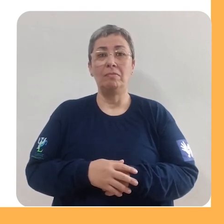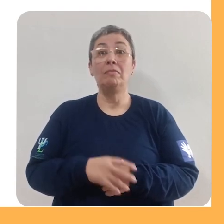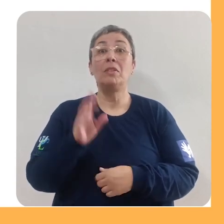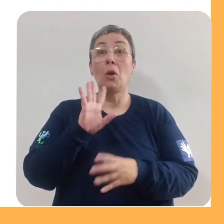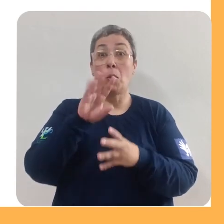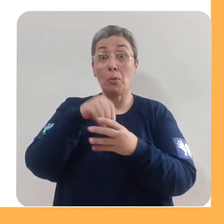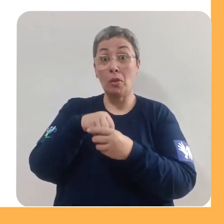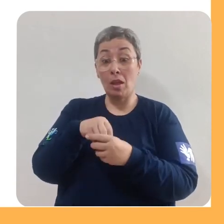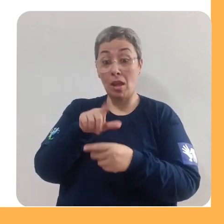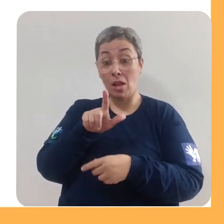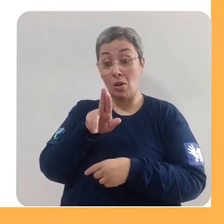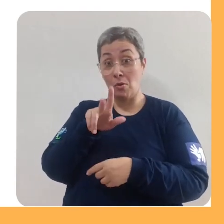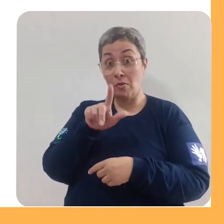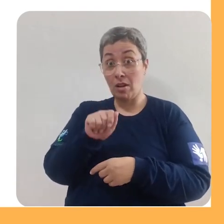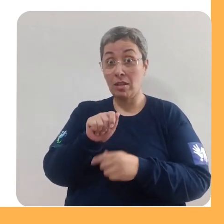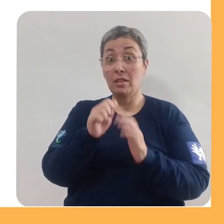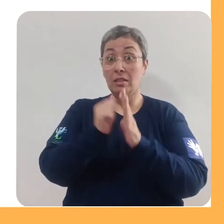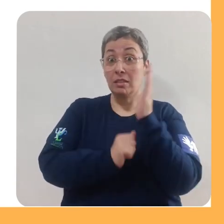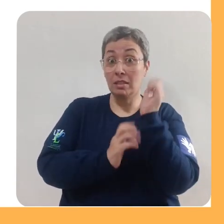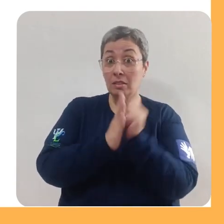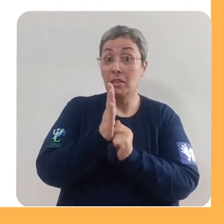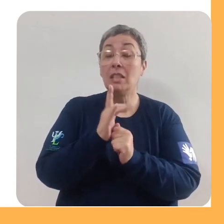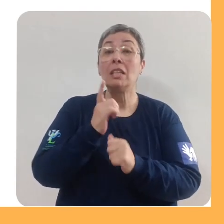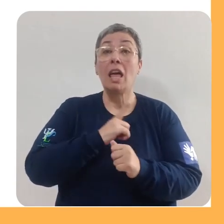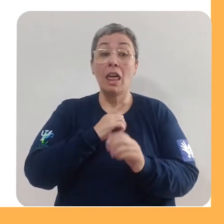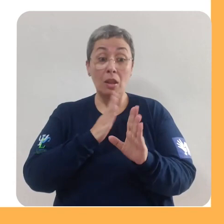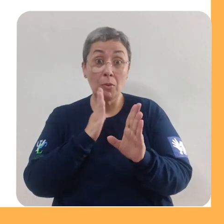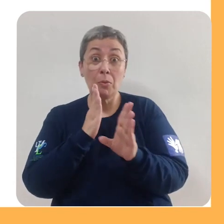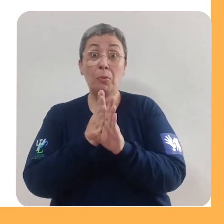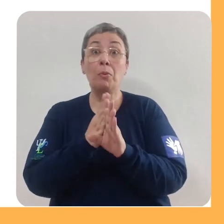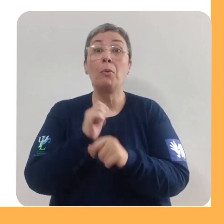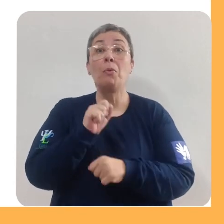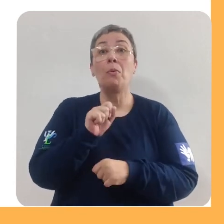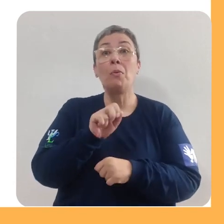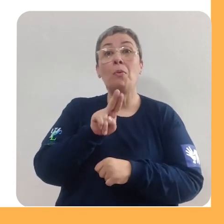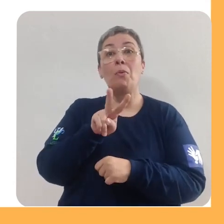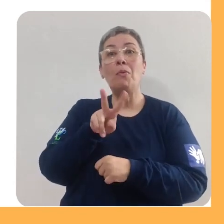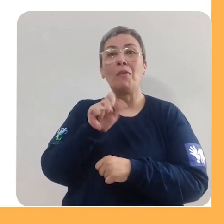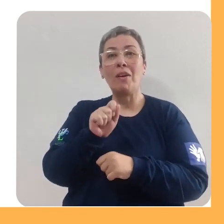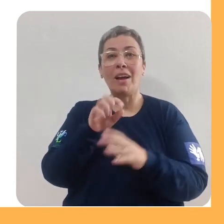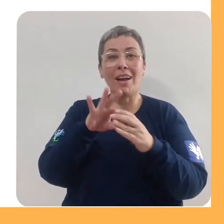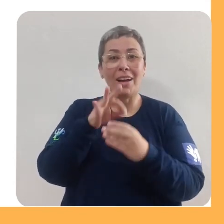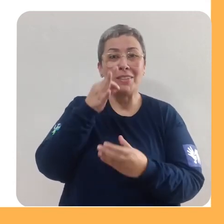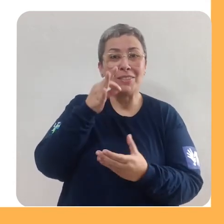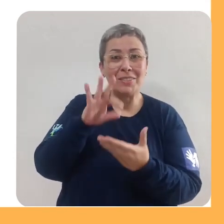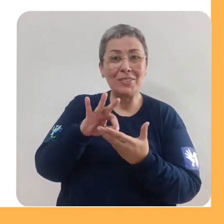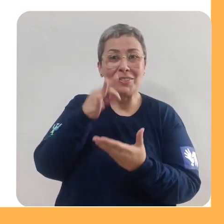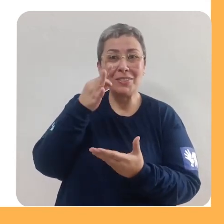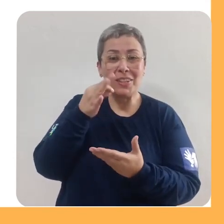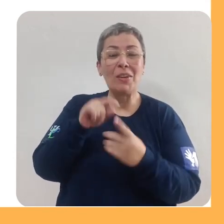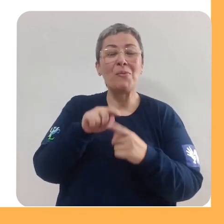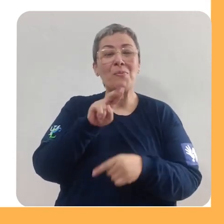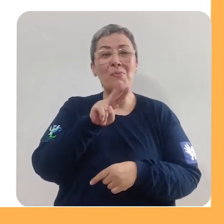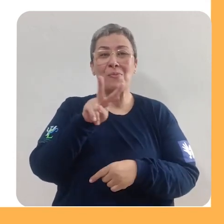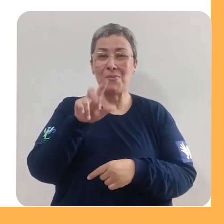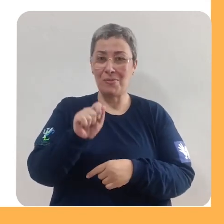Dentro da palavra luva, nós encontramos uva. Uva.